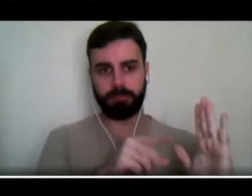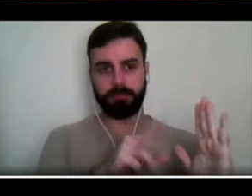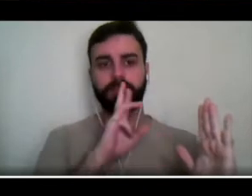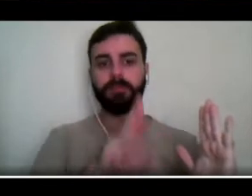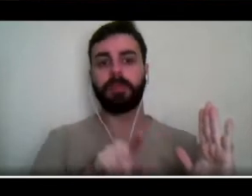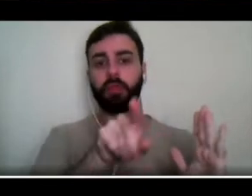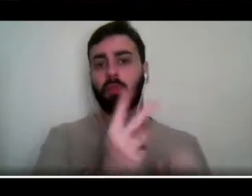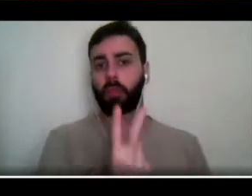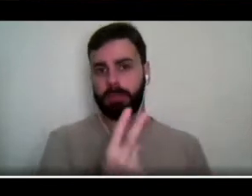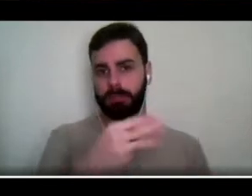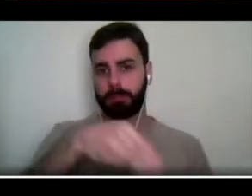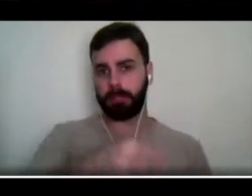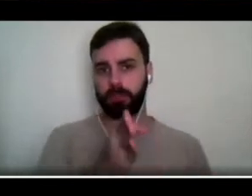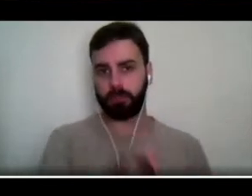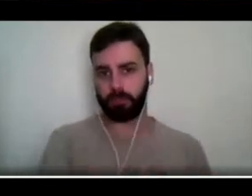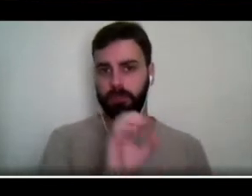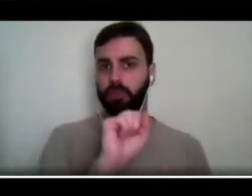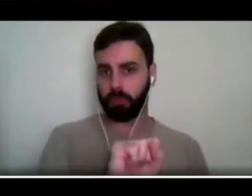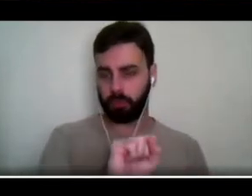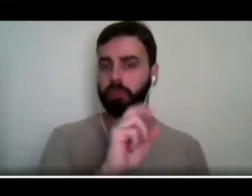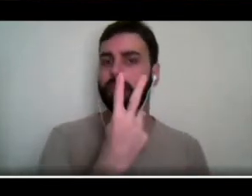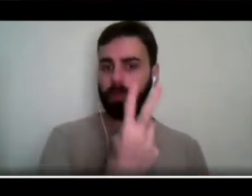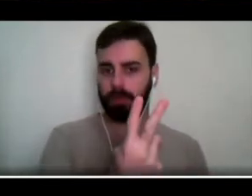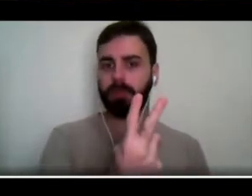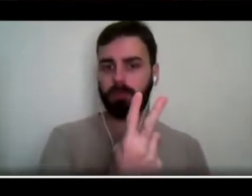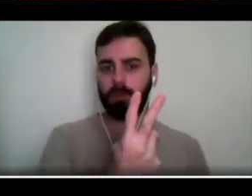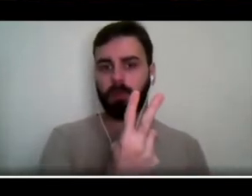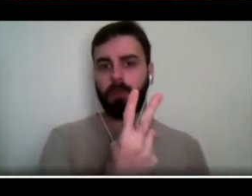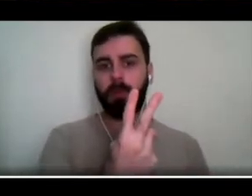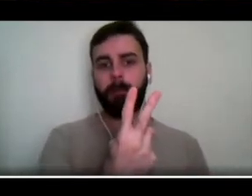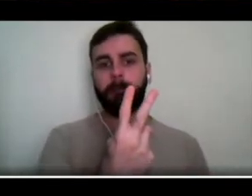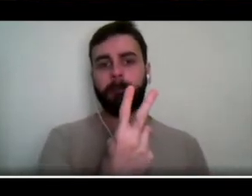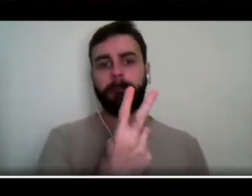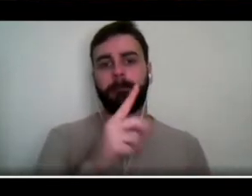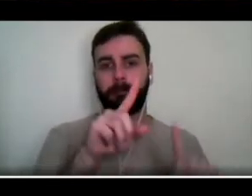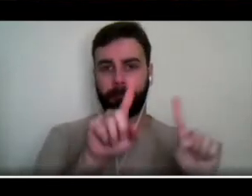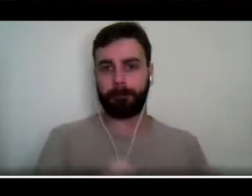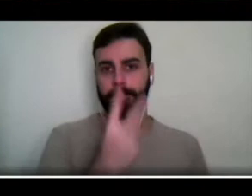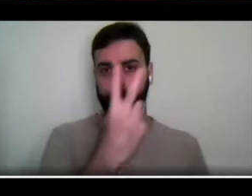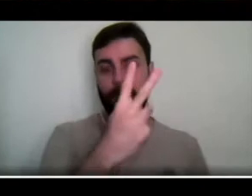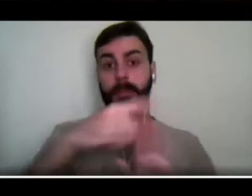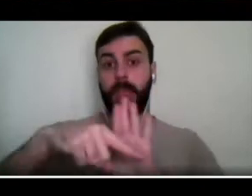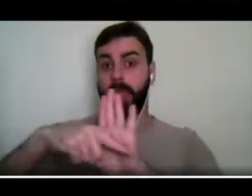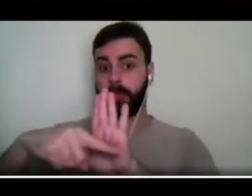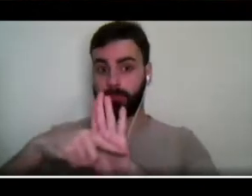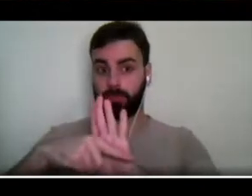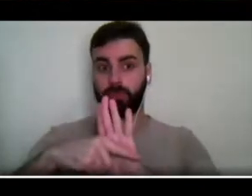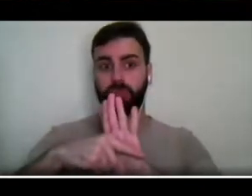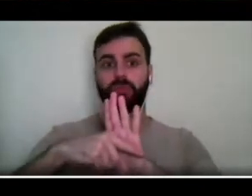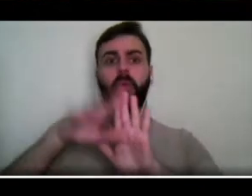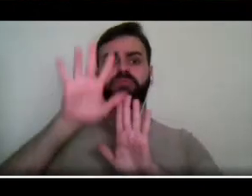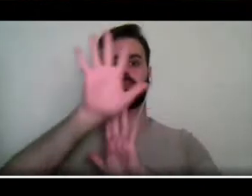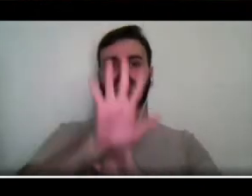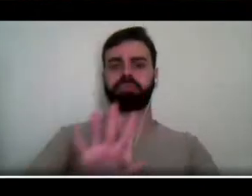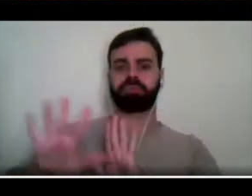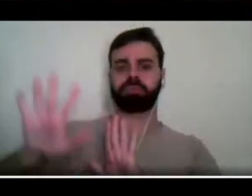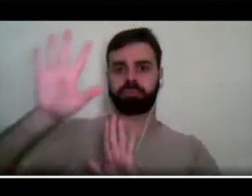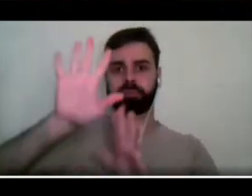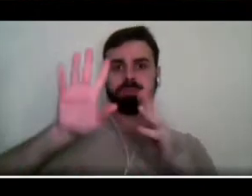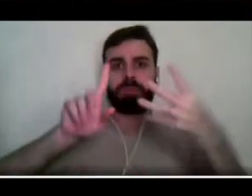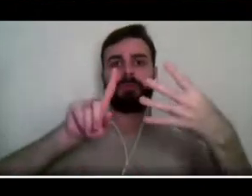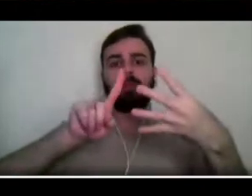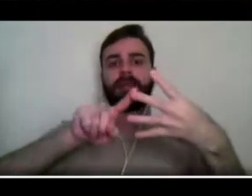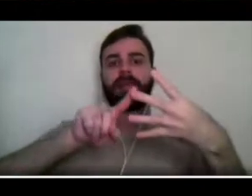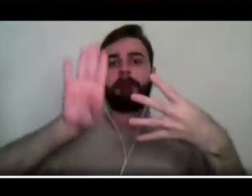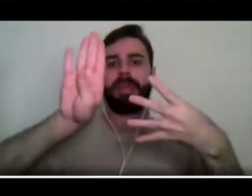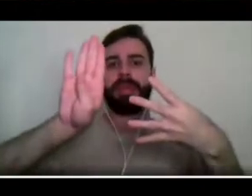ao quadrado, elevado ao quadrado, menos essa coisa gigante que está aqui, ó. Essa coisa gigante